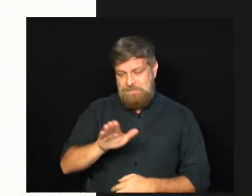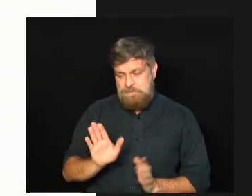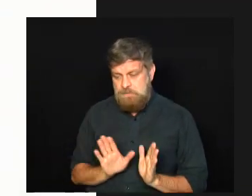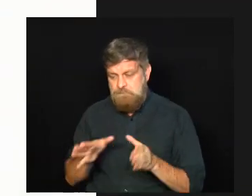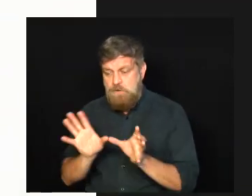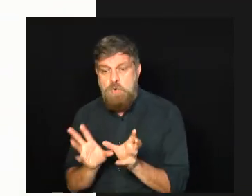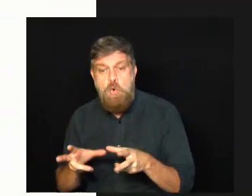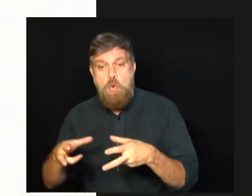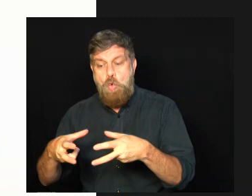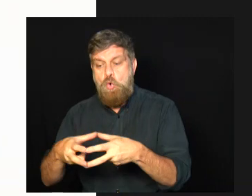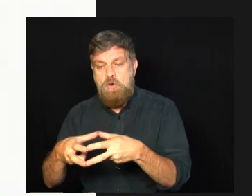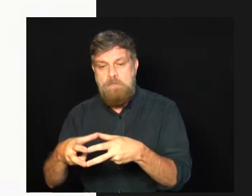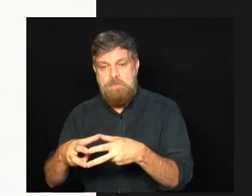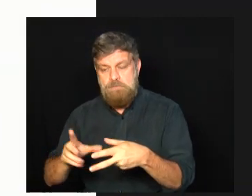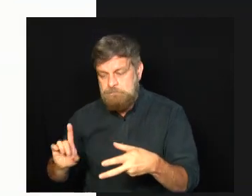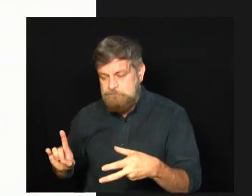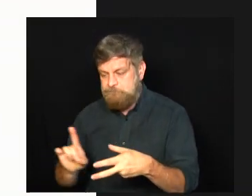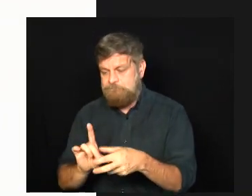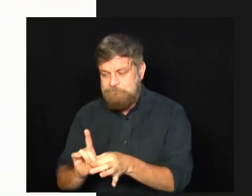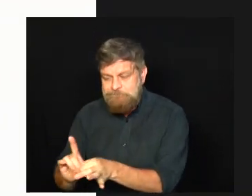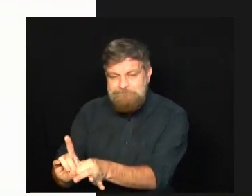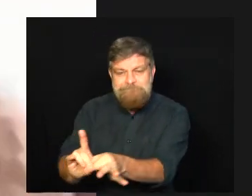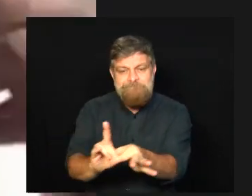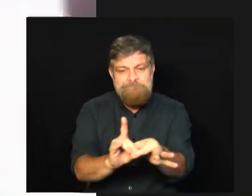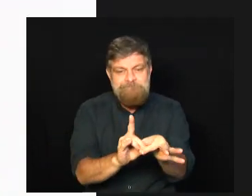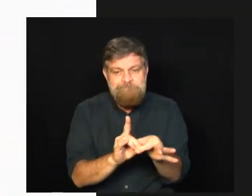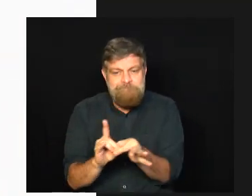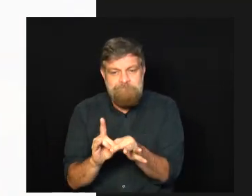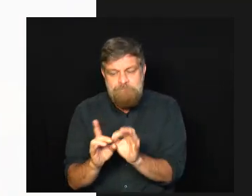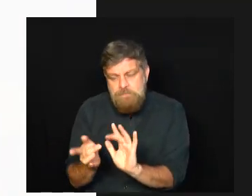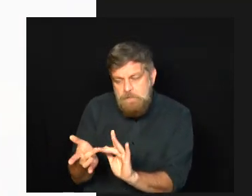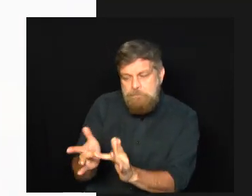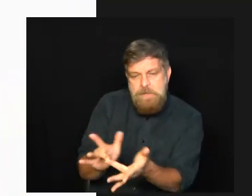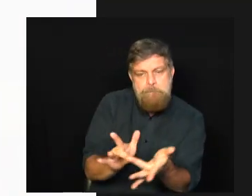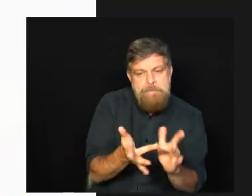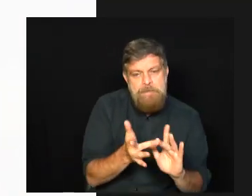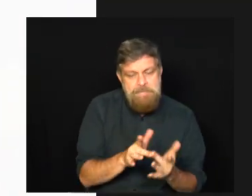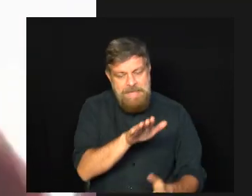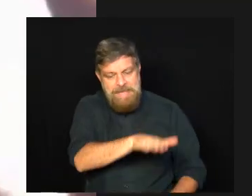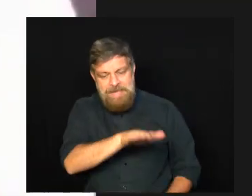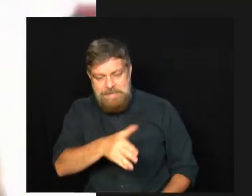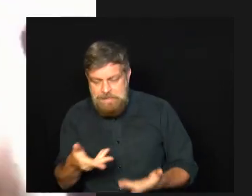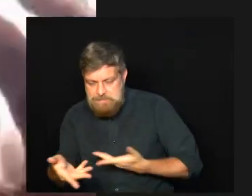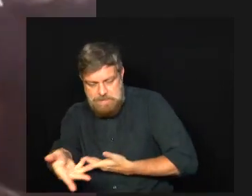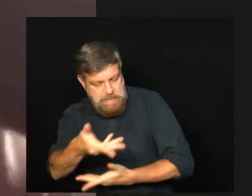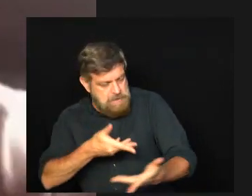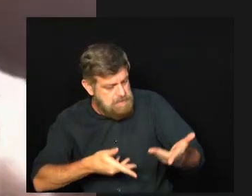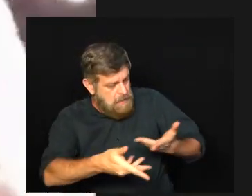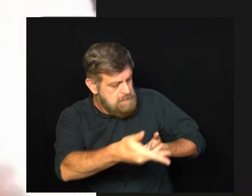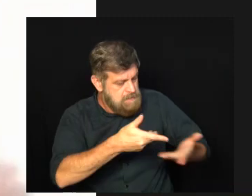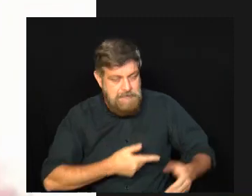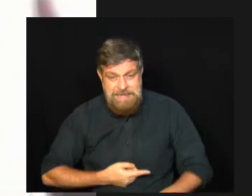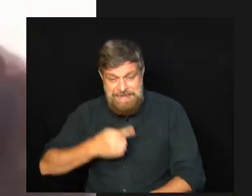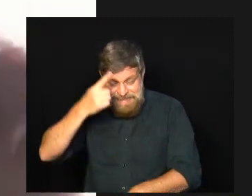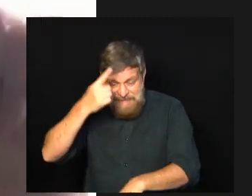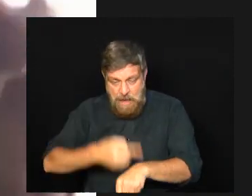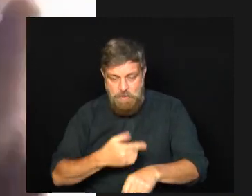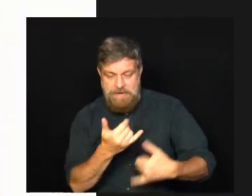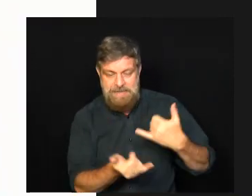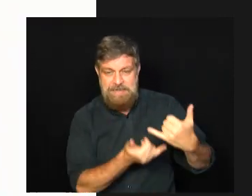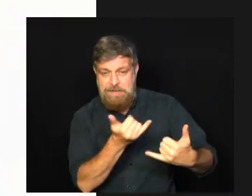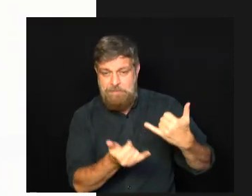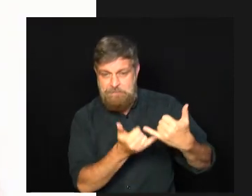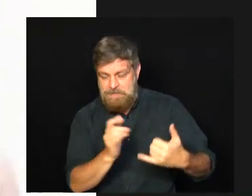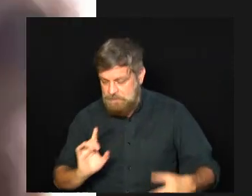grupo, em comunidade, estar junto com outras crianças, porque no momento em que ela vai brincar,